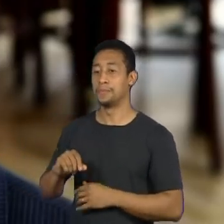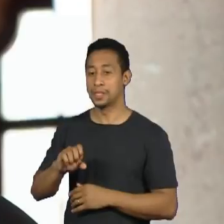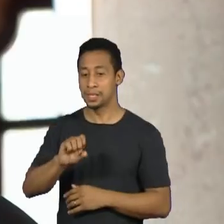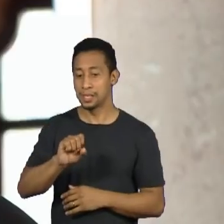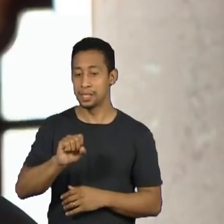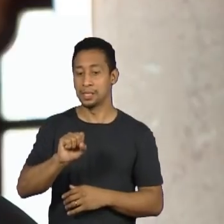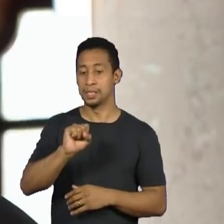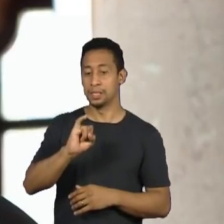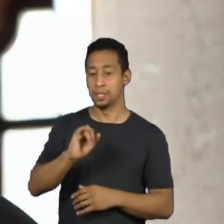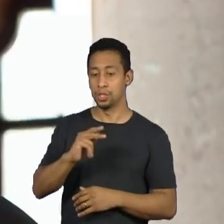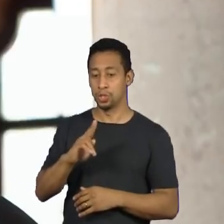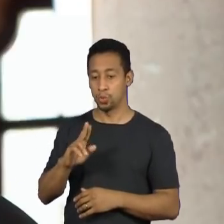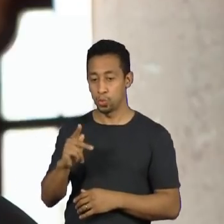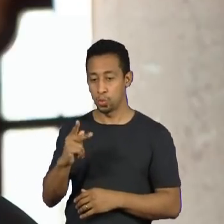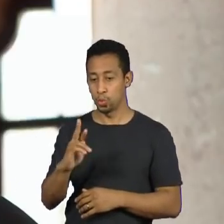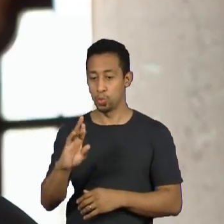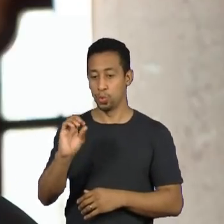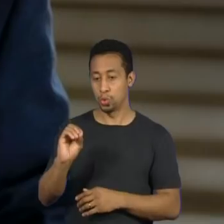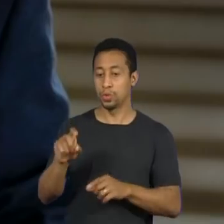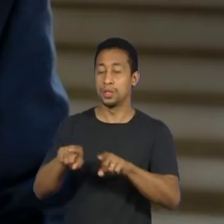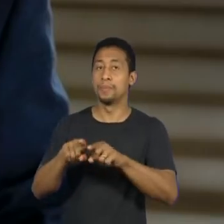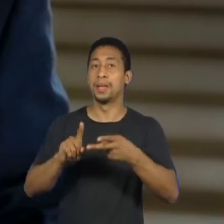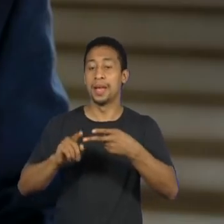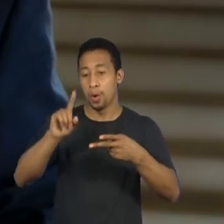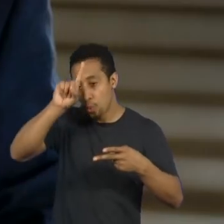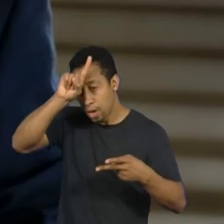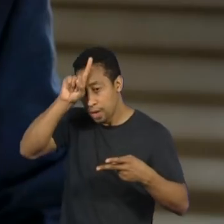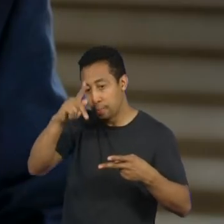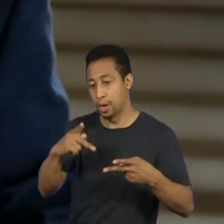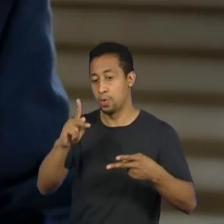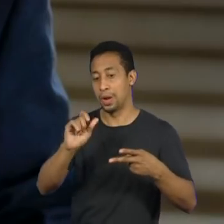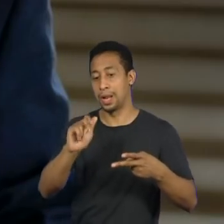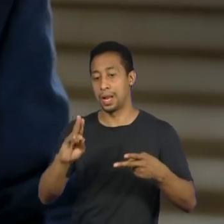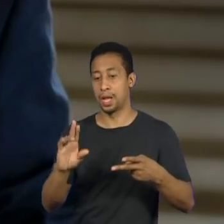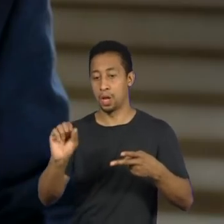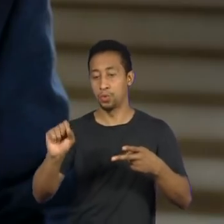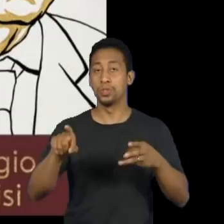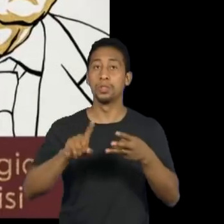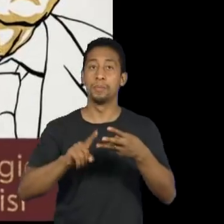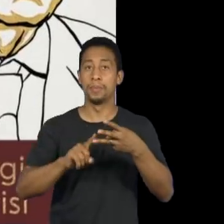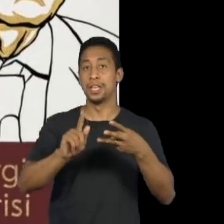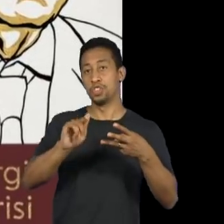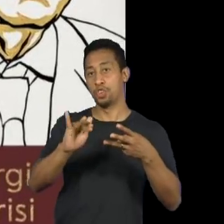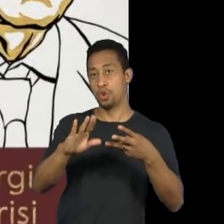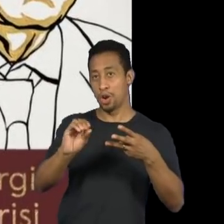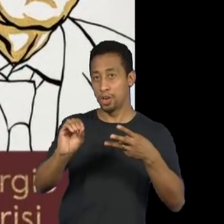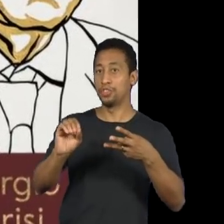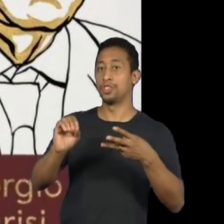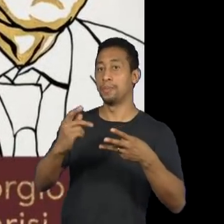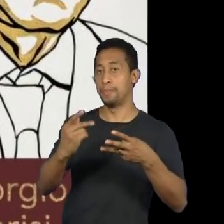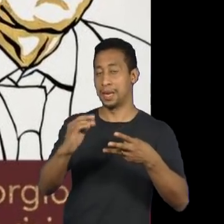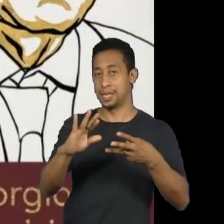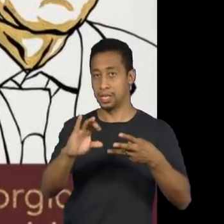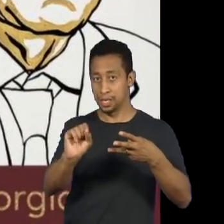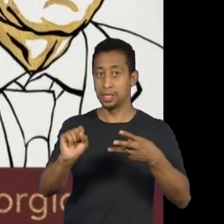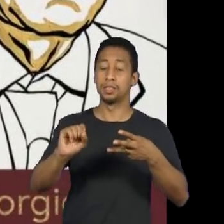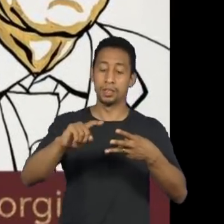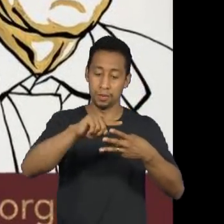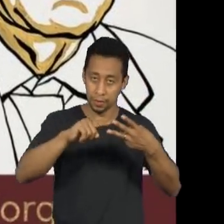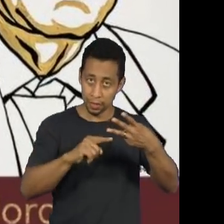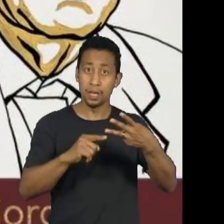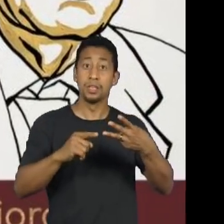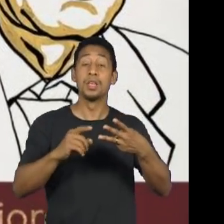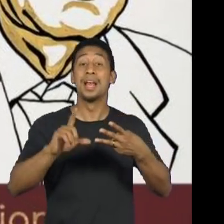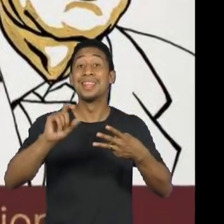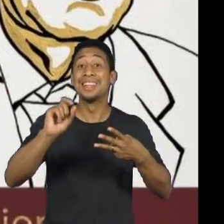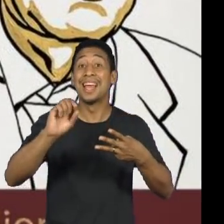Manabe, o alemão Klaus Hasselmann e o italiano Giorgio Parisi vão dividir o prêmio de 10 milhões de